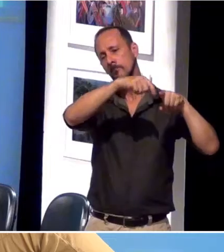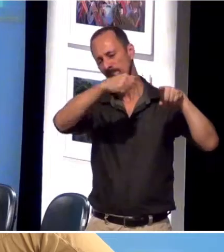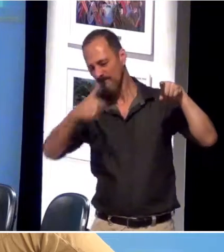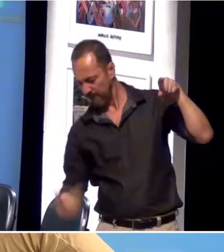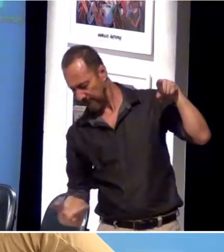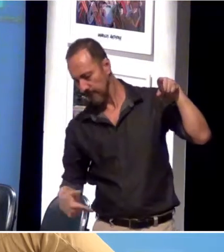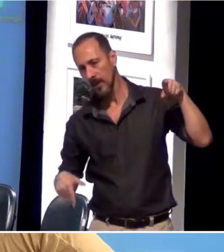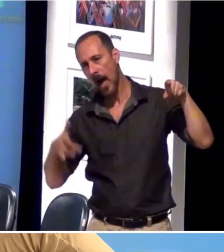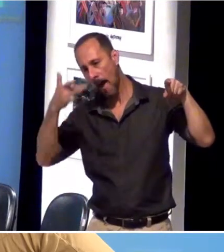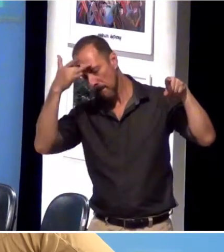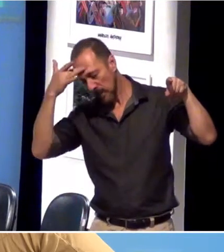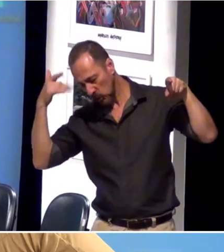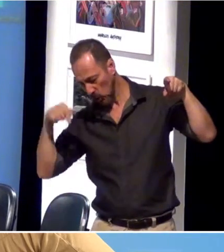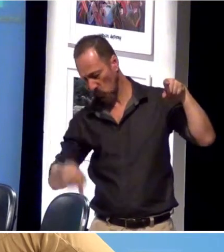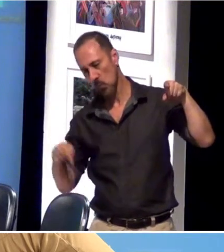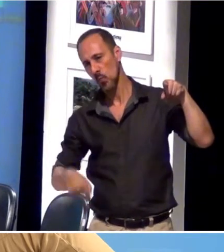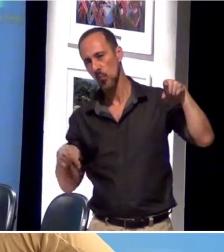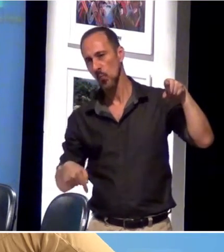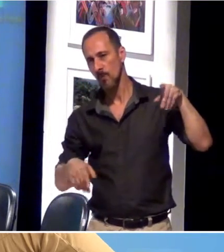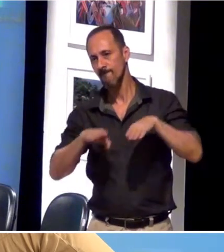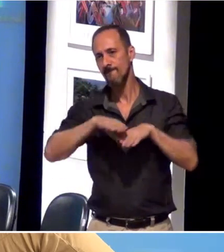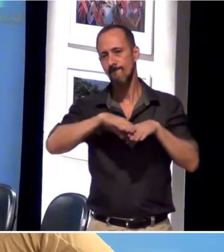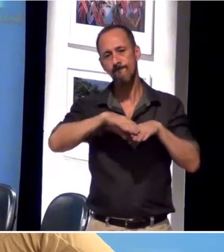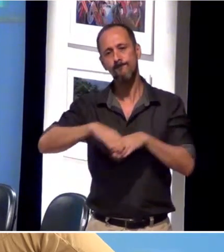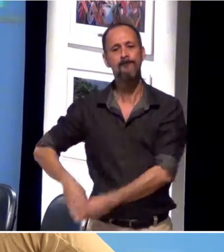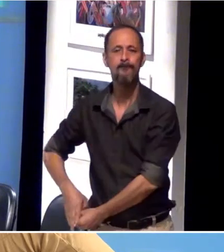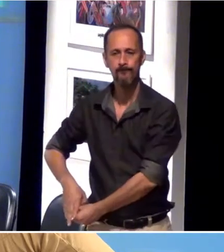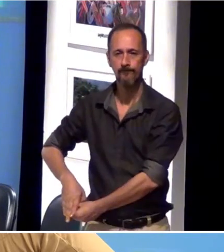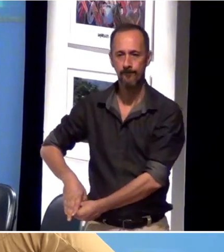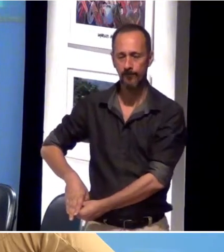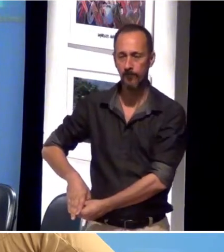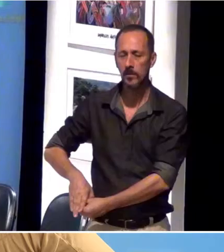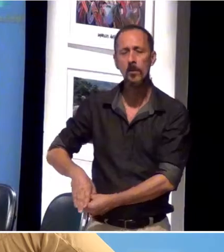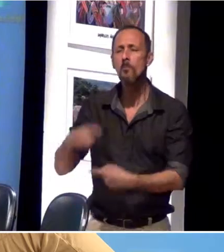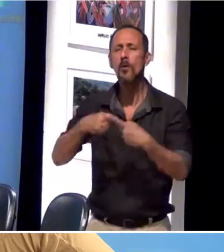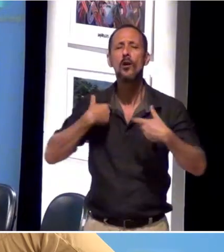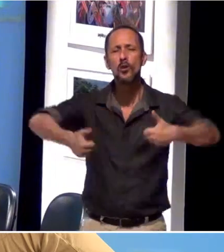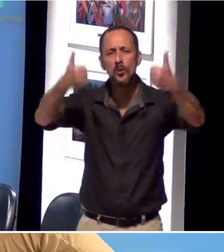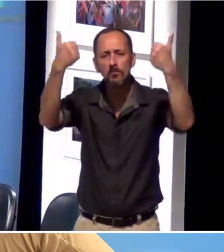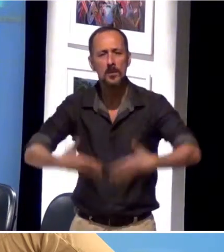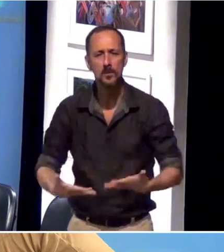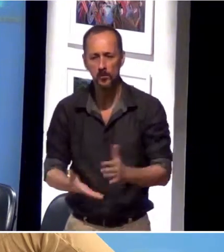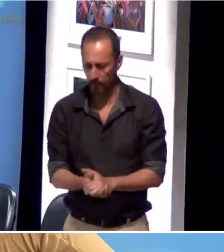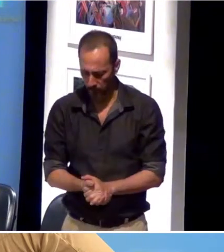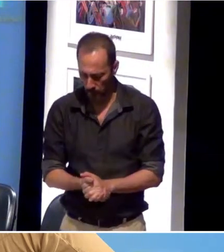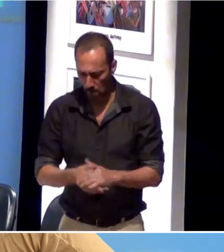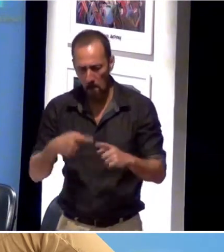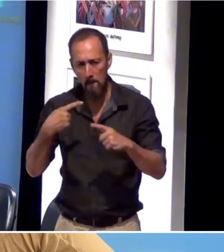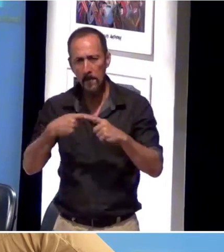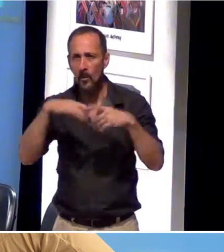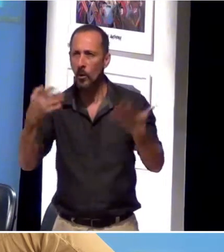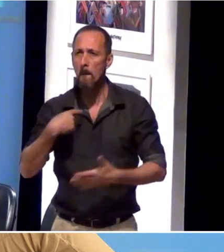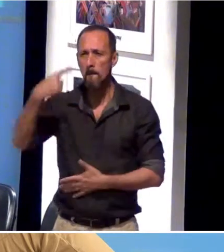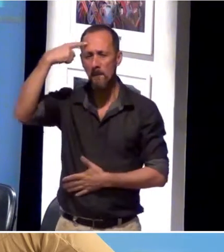a desumanizar o outro. E por que eu trago isso? Porque quando a gente fala das instituições